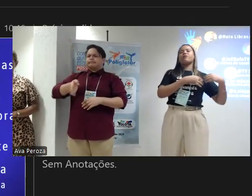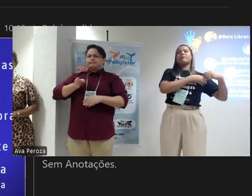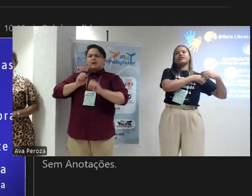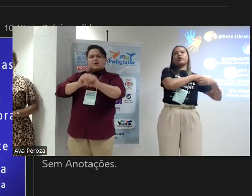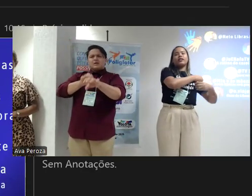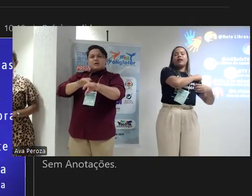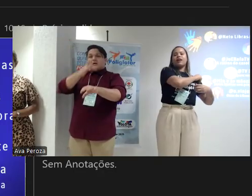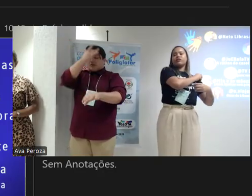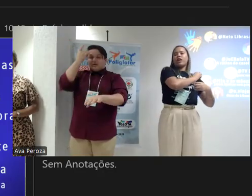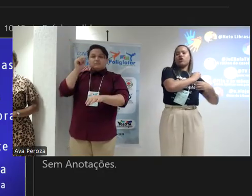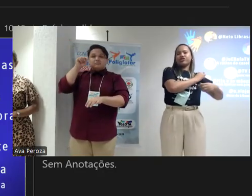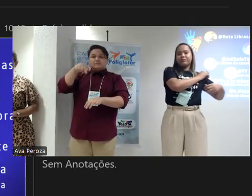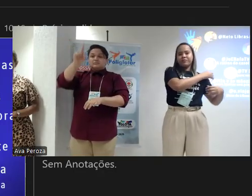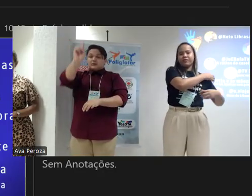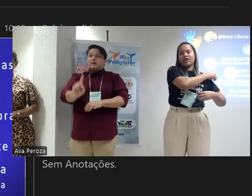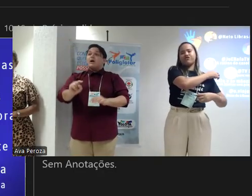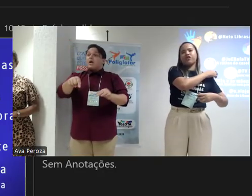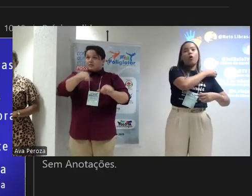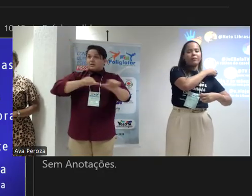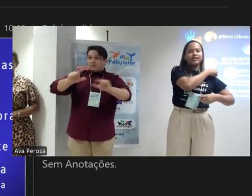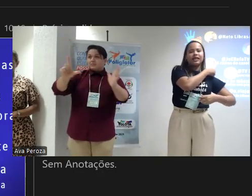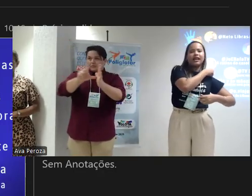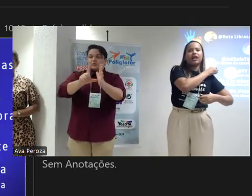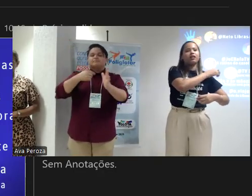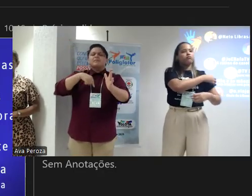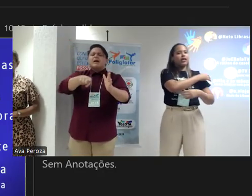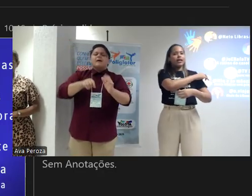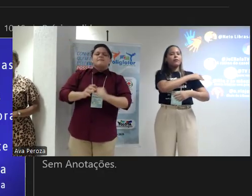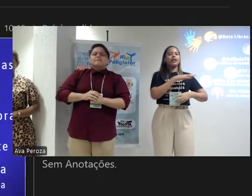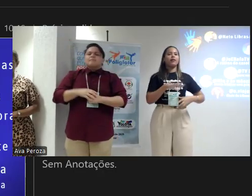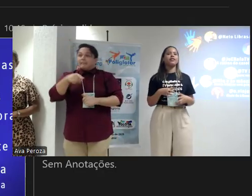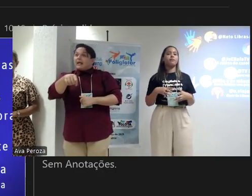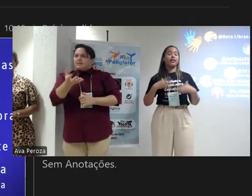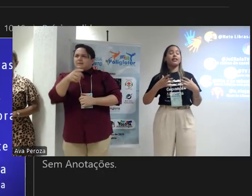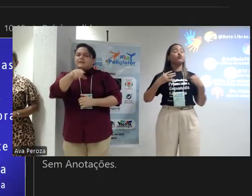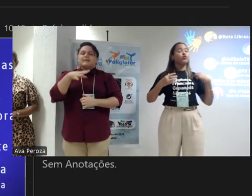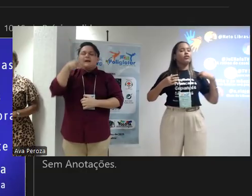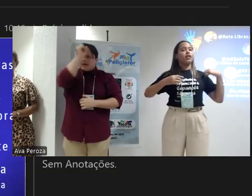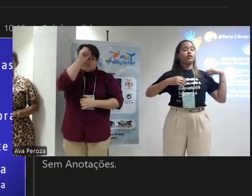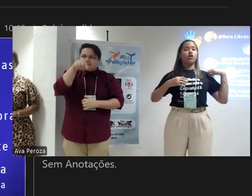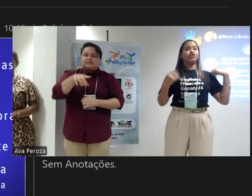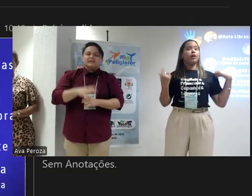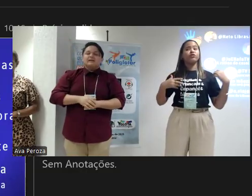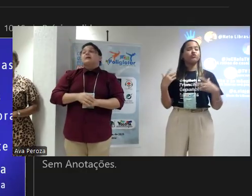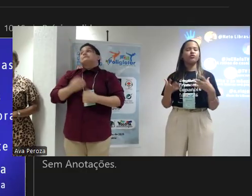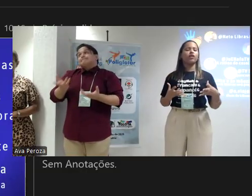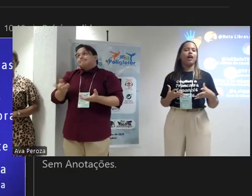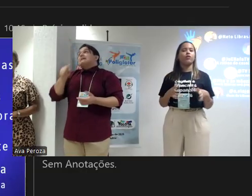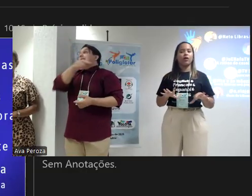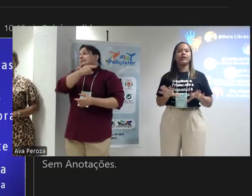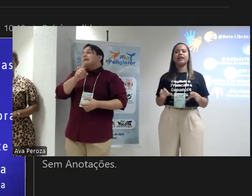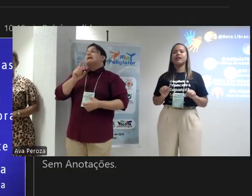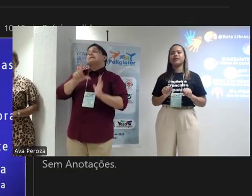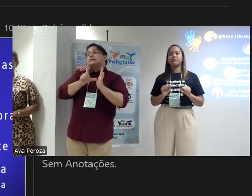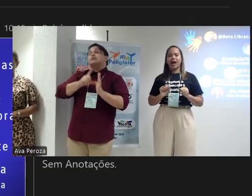a uma pessoa que trabalhava numa loja de roupas e ela queria aprender Libras para atender surdos. Ela disse, olha, chega muito surdo lá, eu